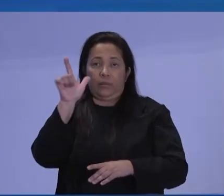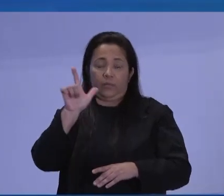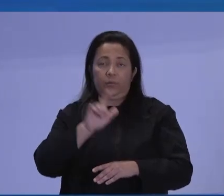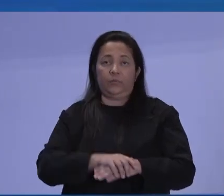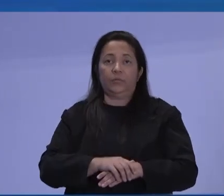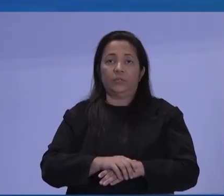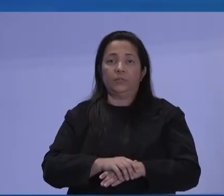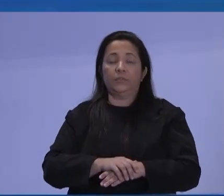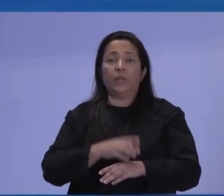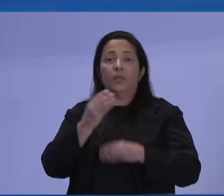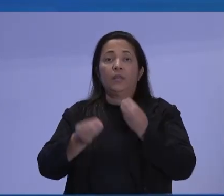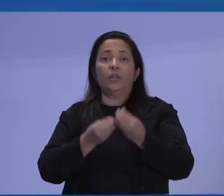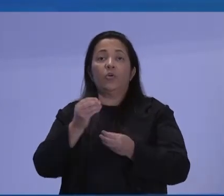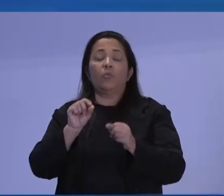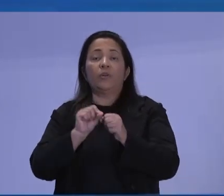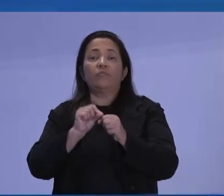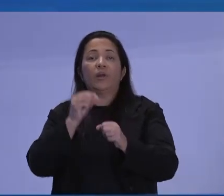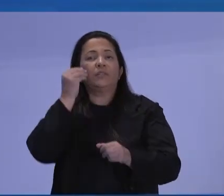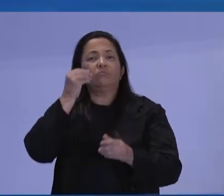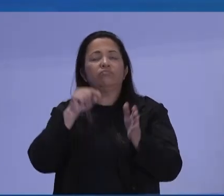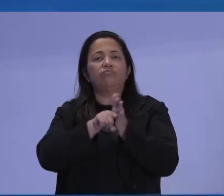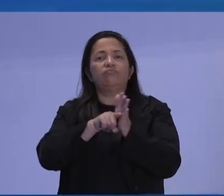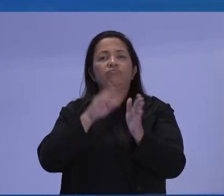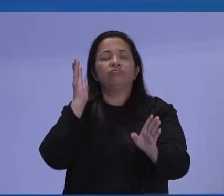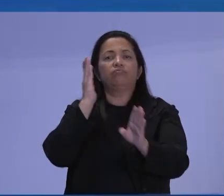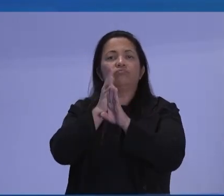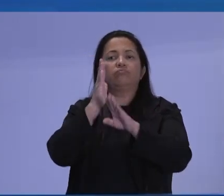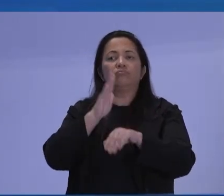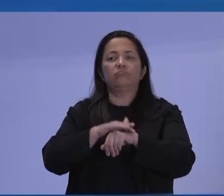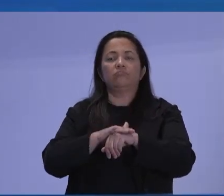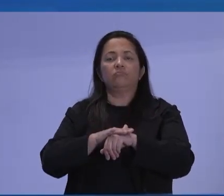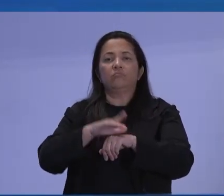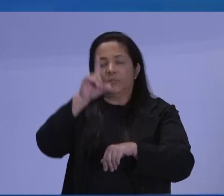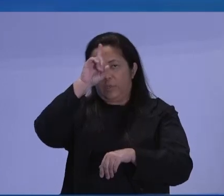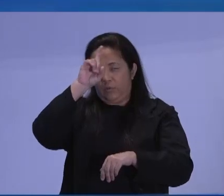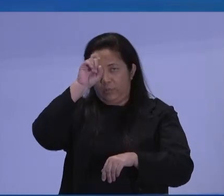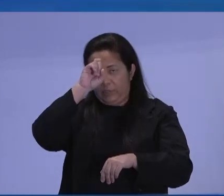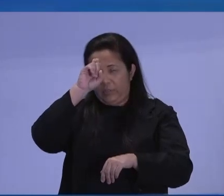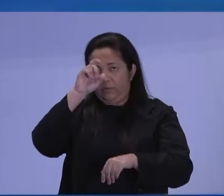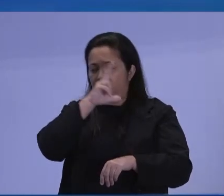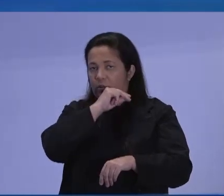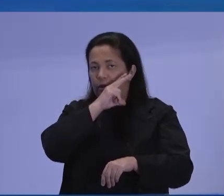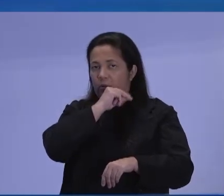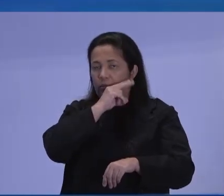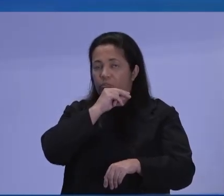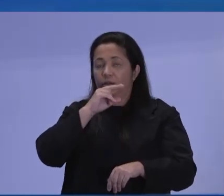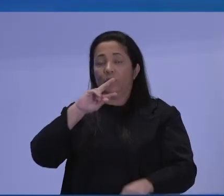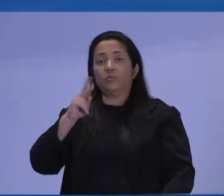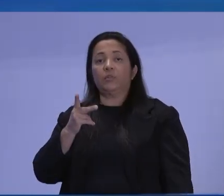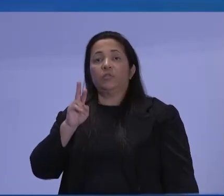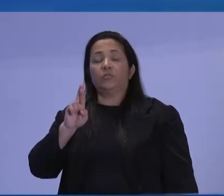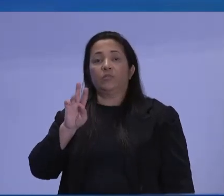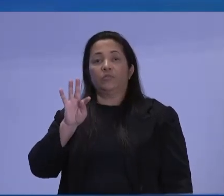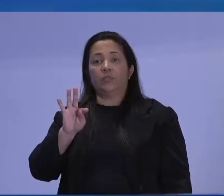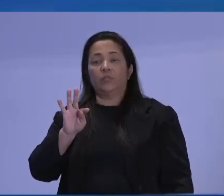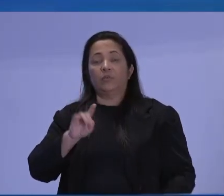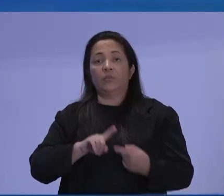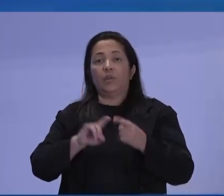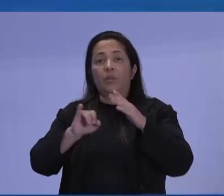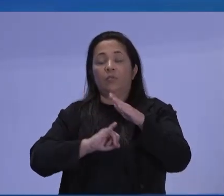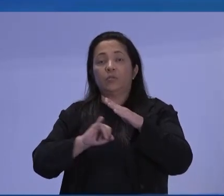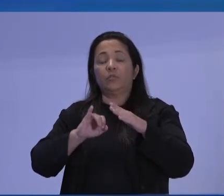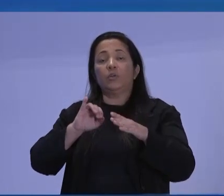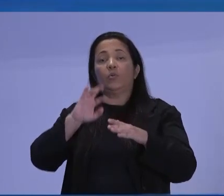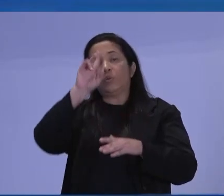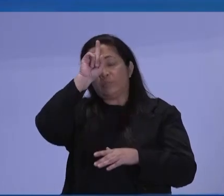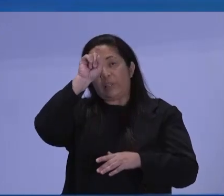para a realização de eletroneuromiografia, que são o Hospital Regional de Taguatinga, o Hospital de Apoio de Brasília e o Instituto Hospital de